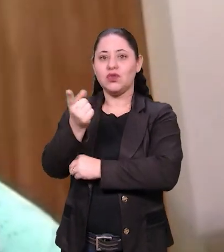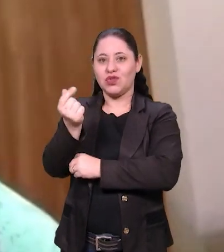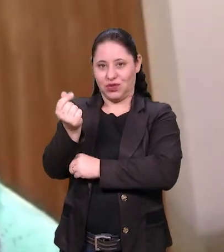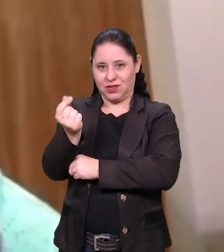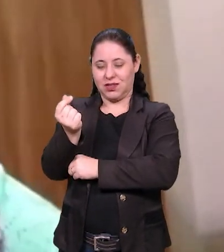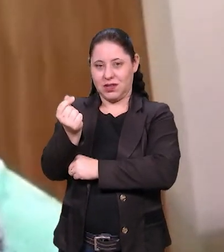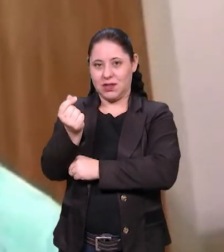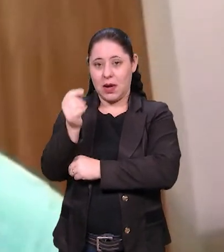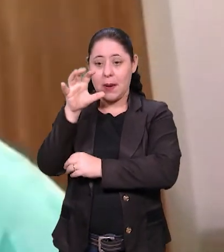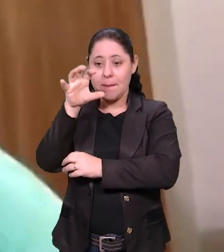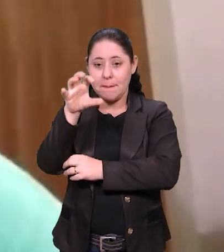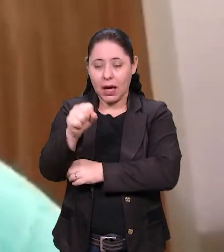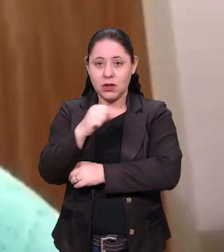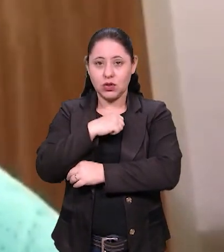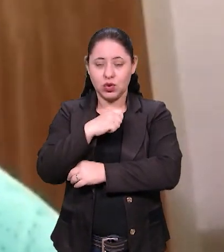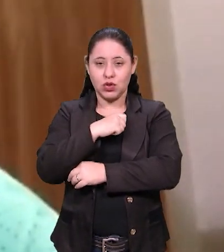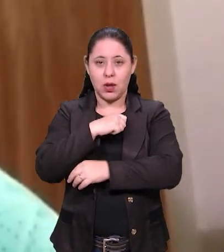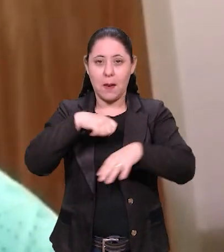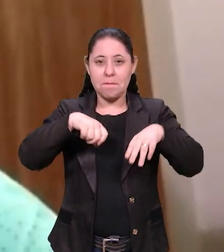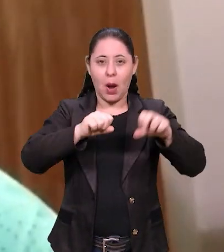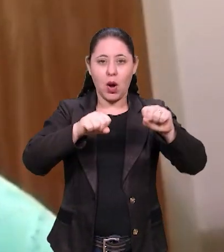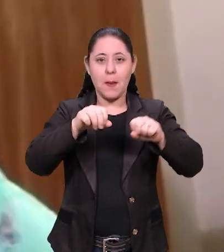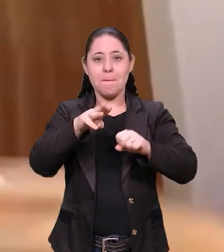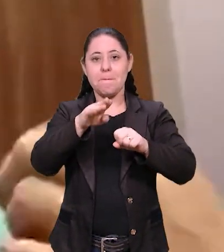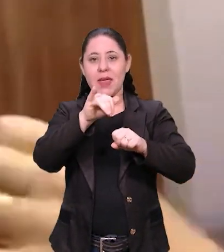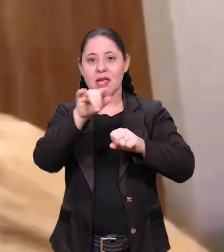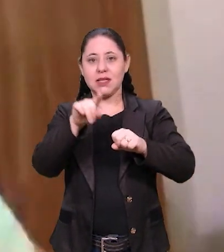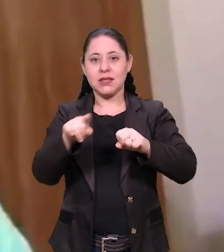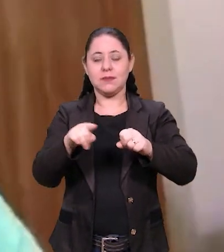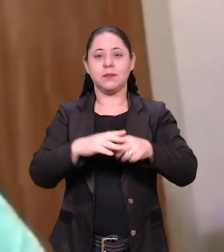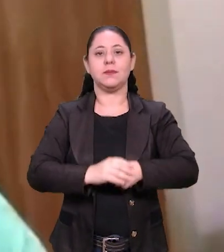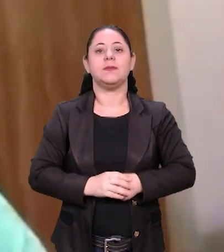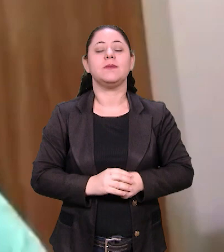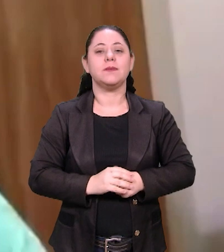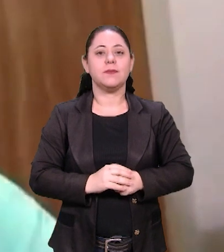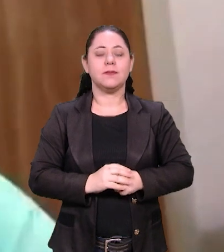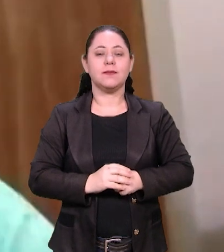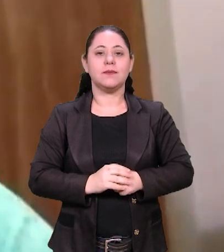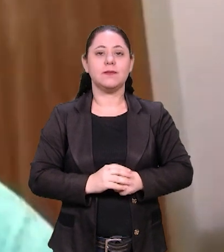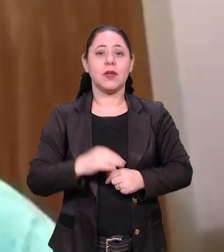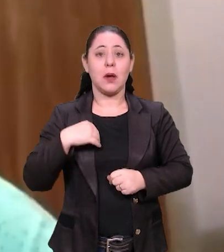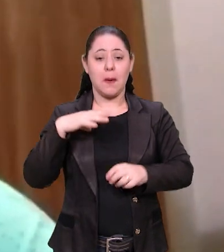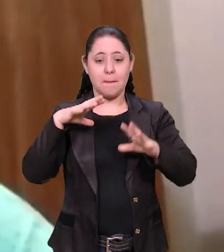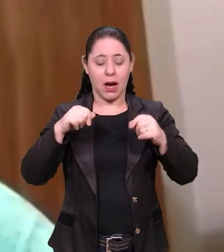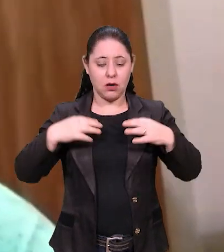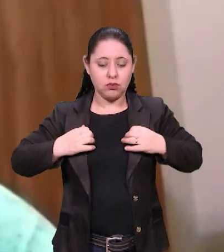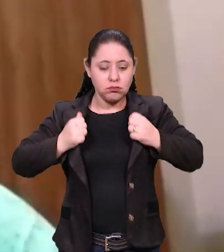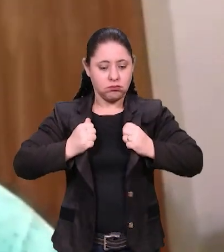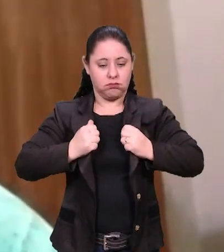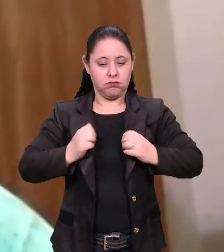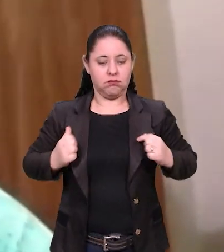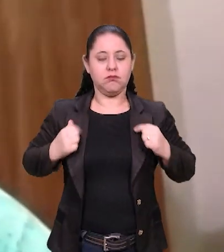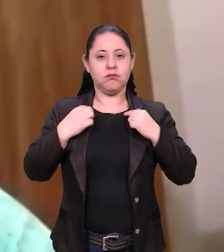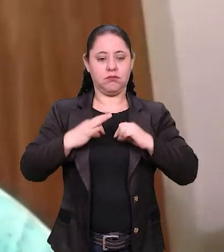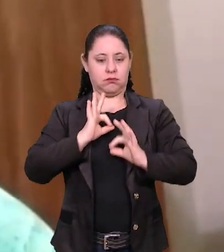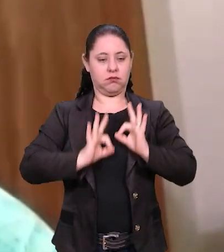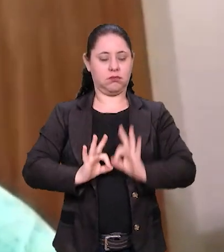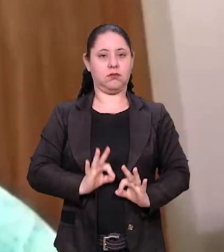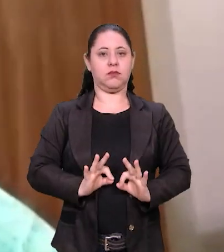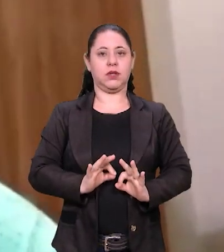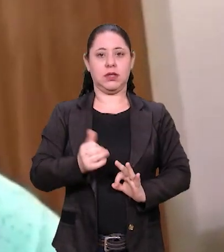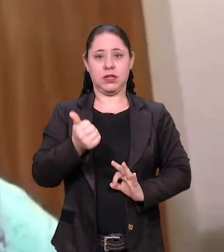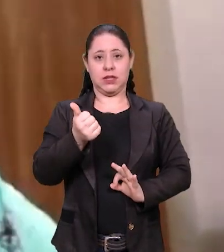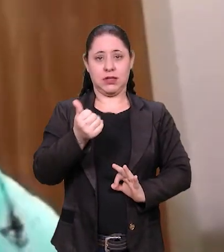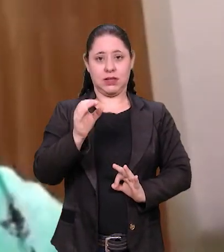motinha, uma bis, e eu peguei uma jaquetinha coloquei os R$ 600 no